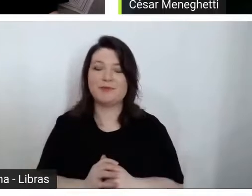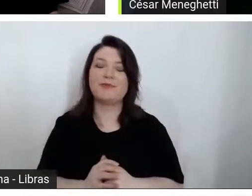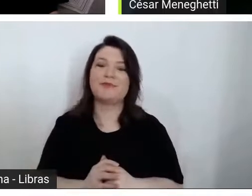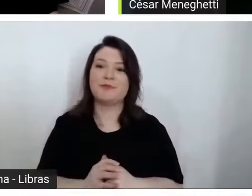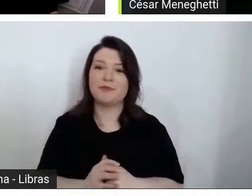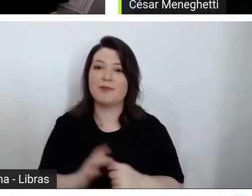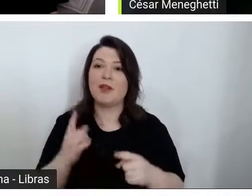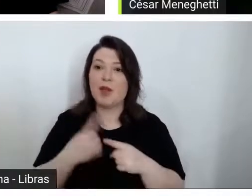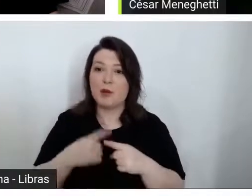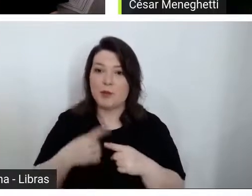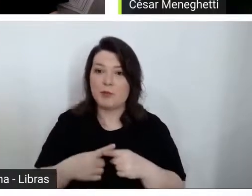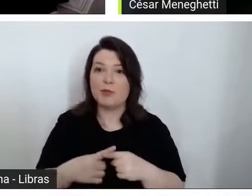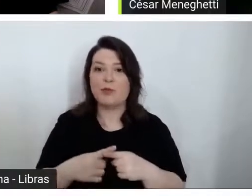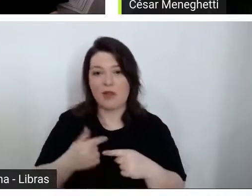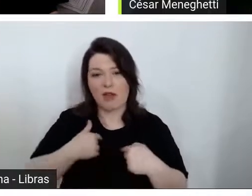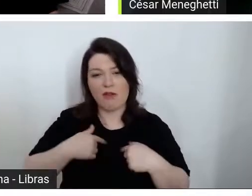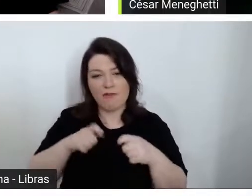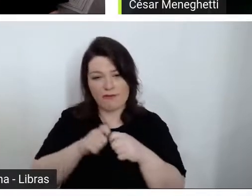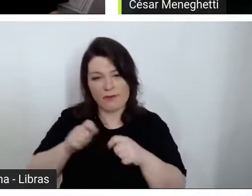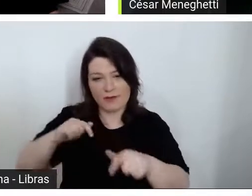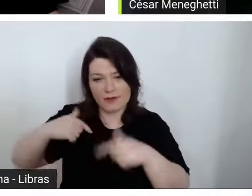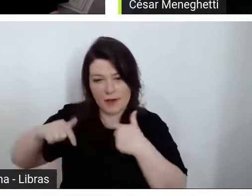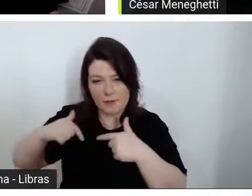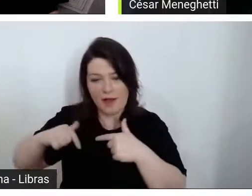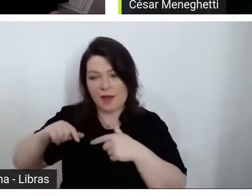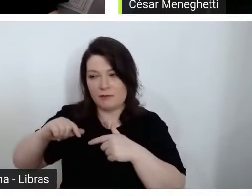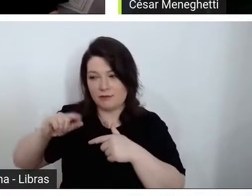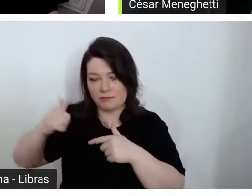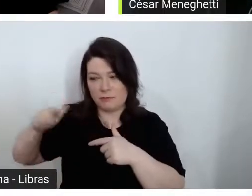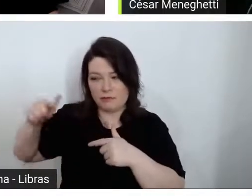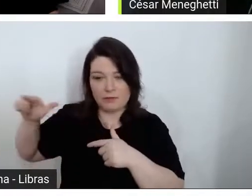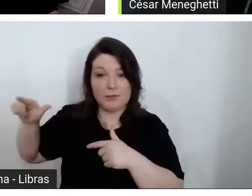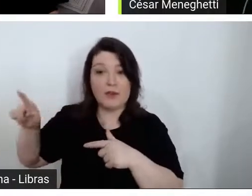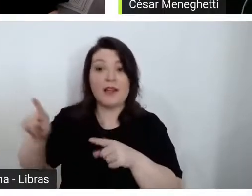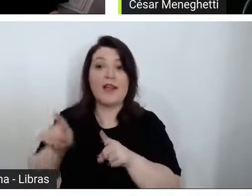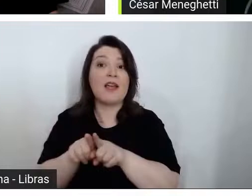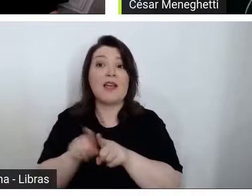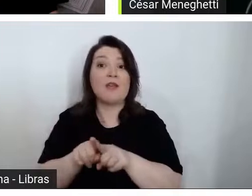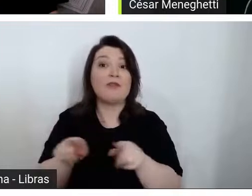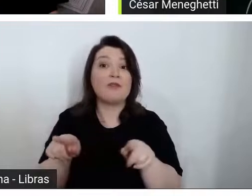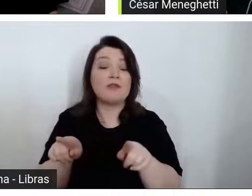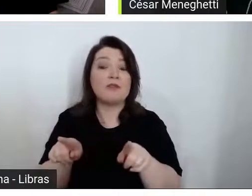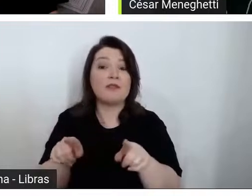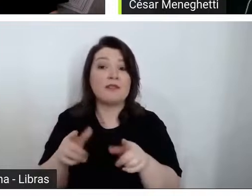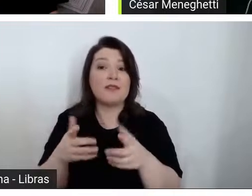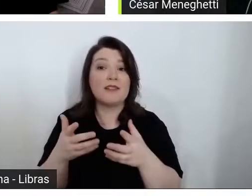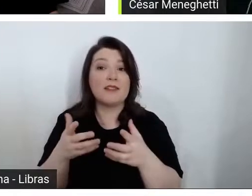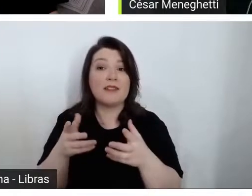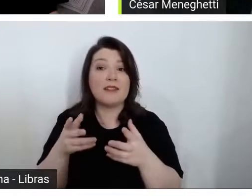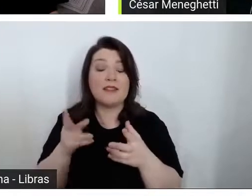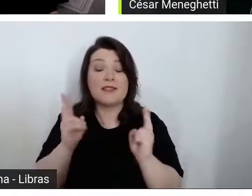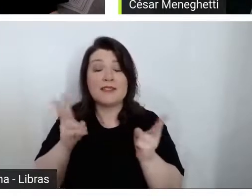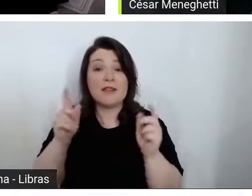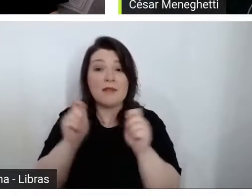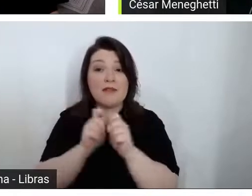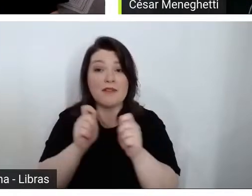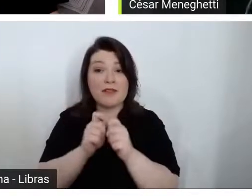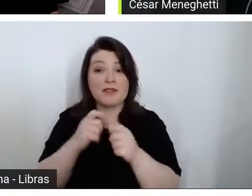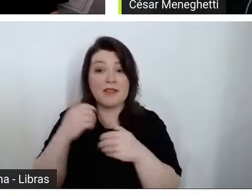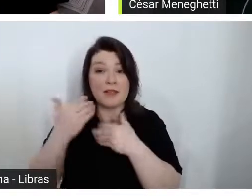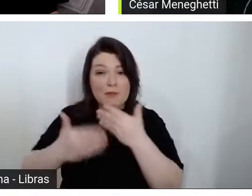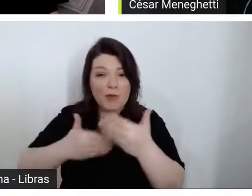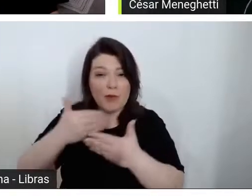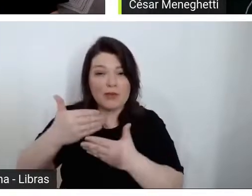fiz Disorient, aí fiz Scalab, eu estava na trip de fazer trabalhos, processos